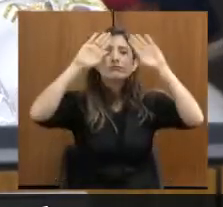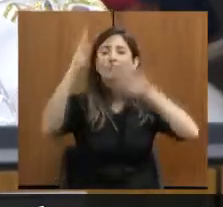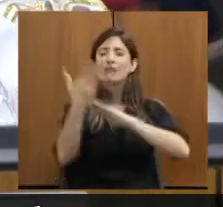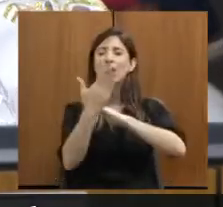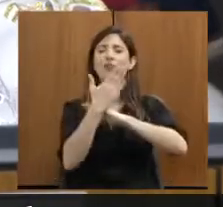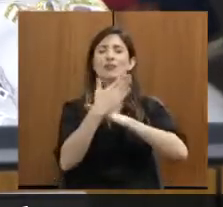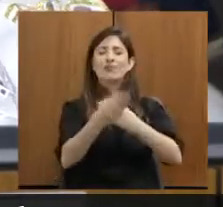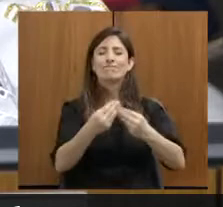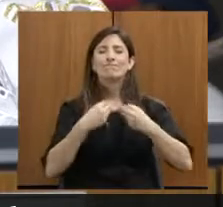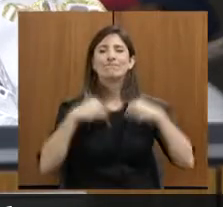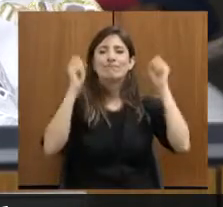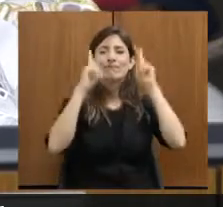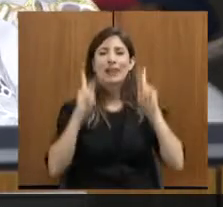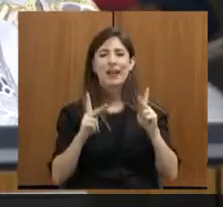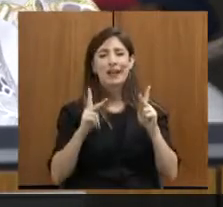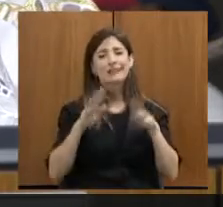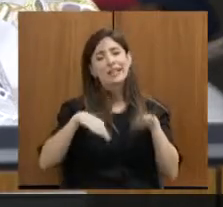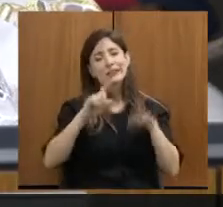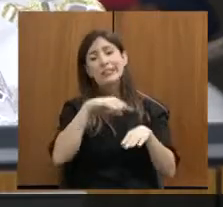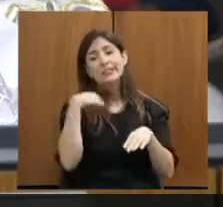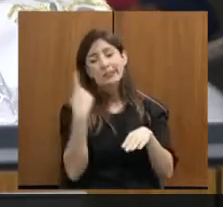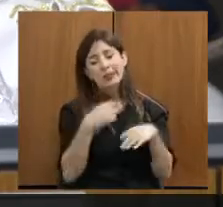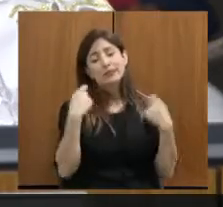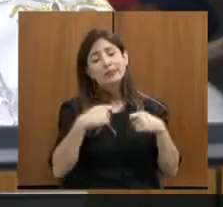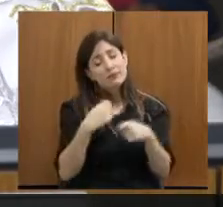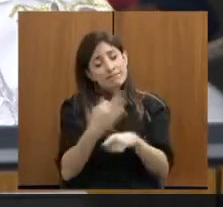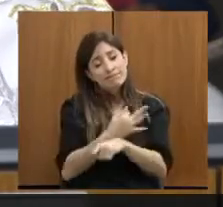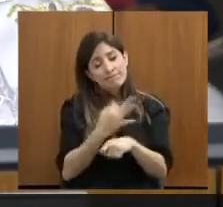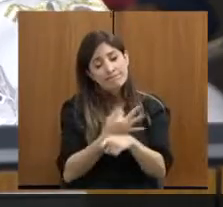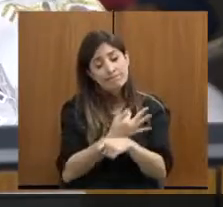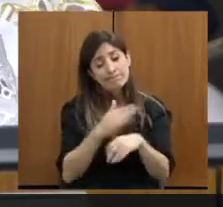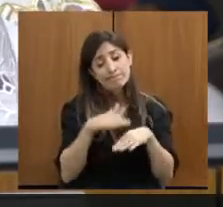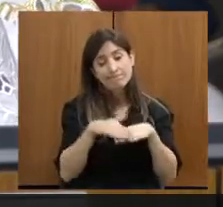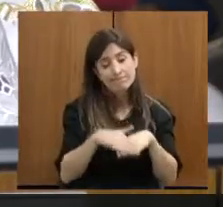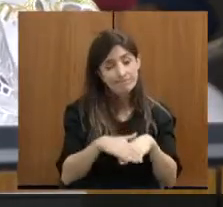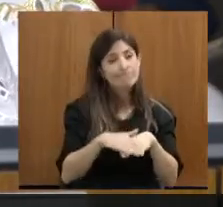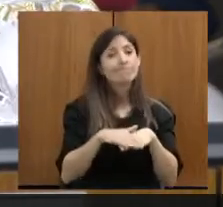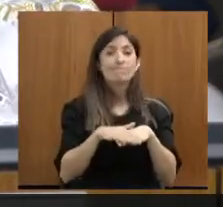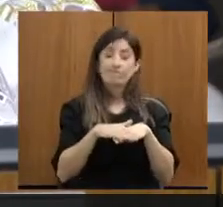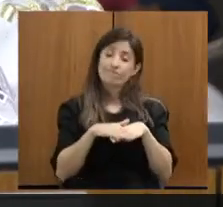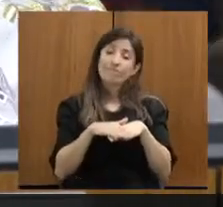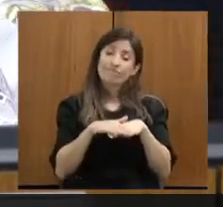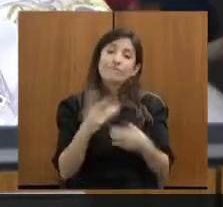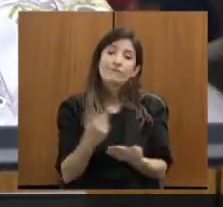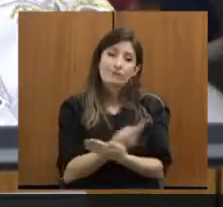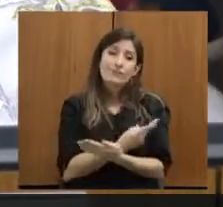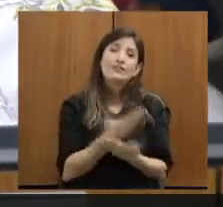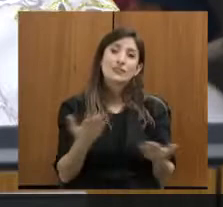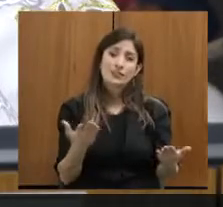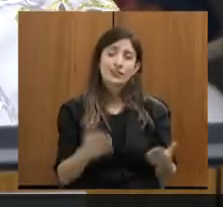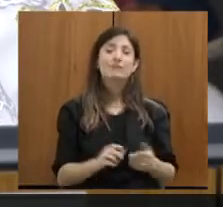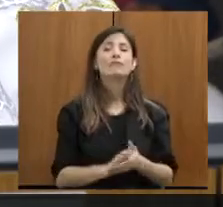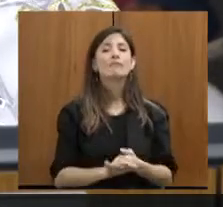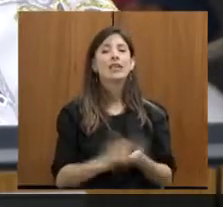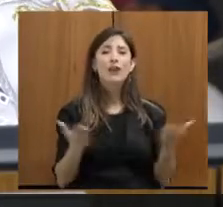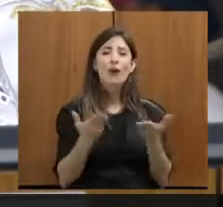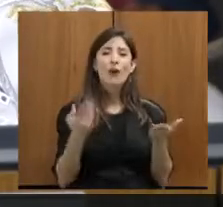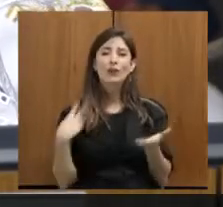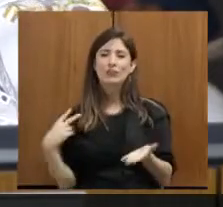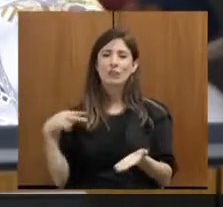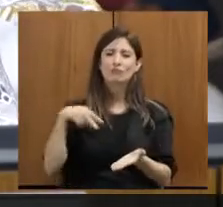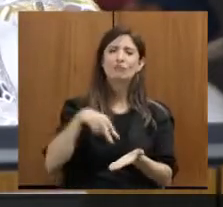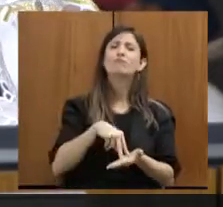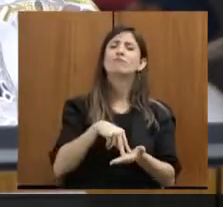nós sempre temos que abaixar é nós é que temos sempre que abaixar né então mas eu estou aqui